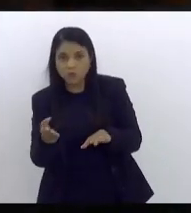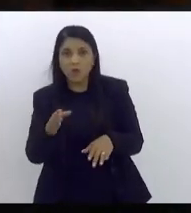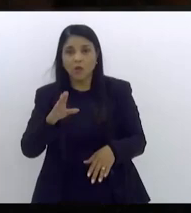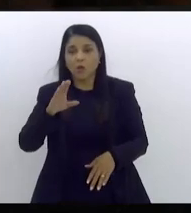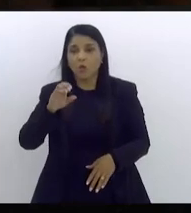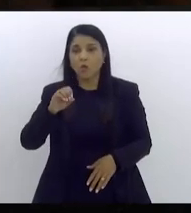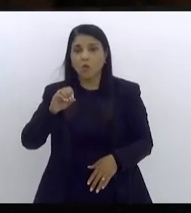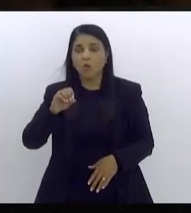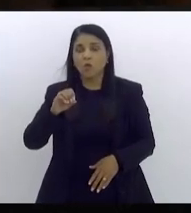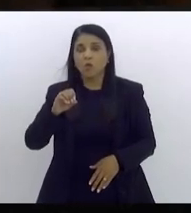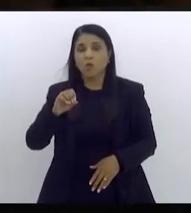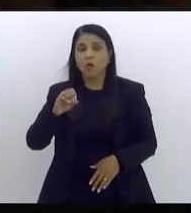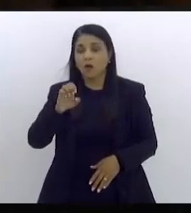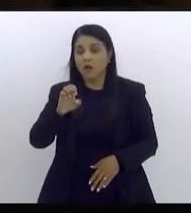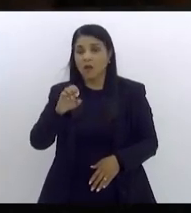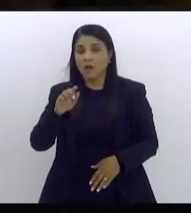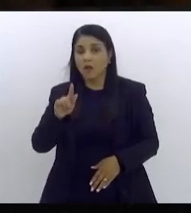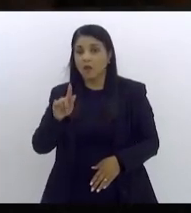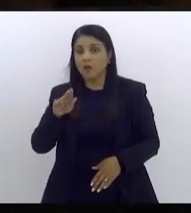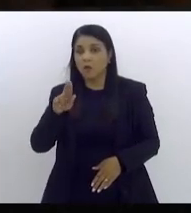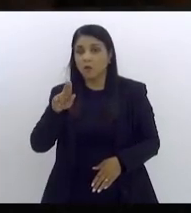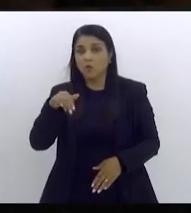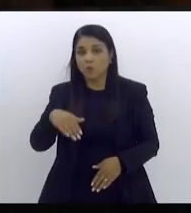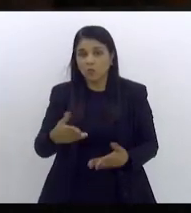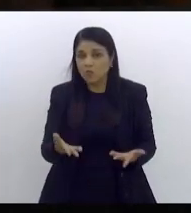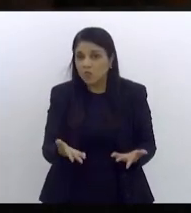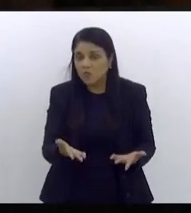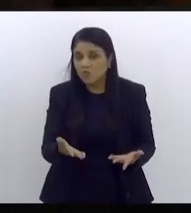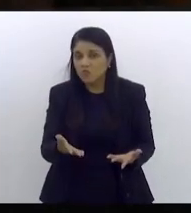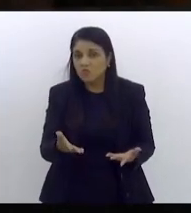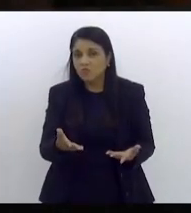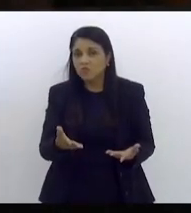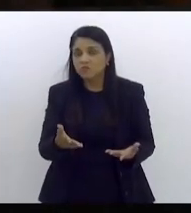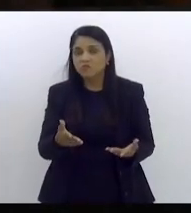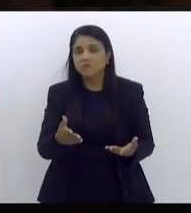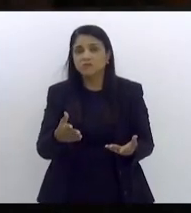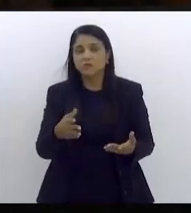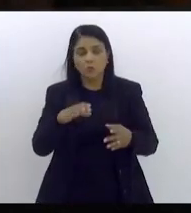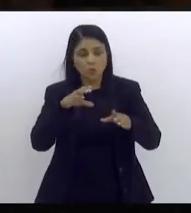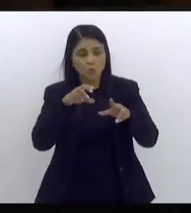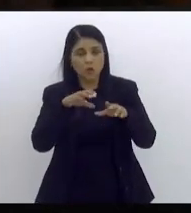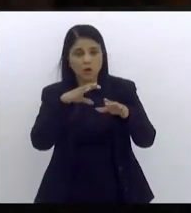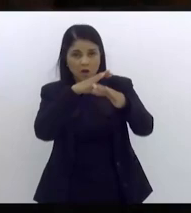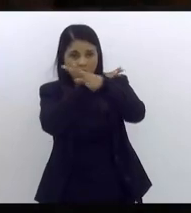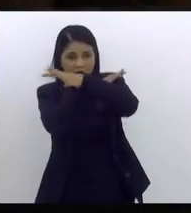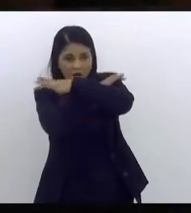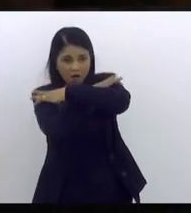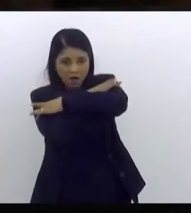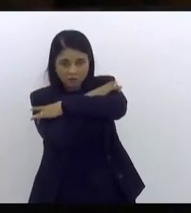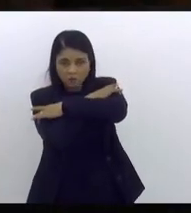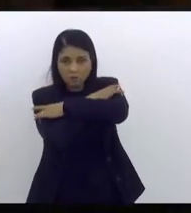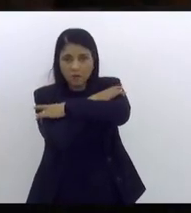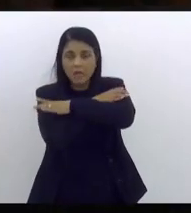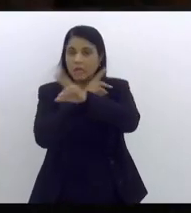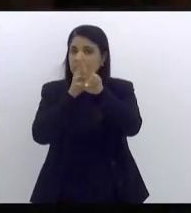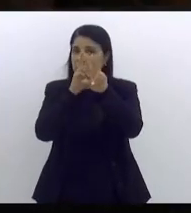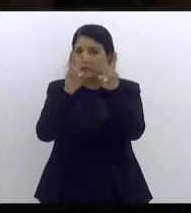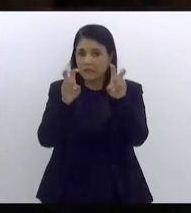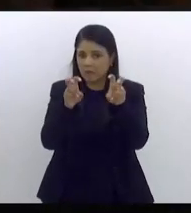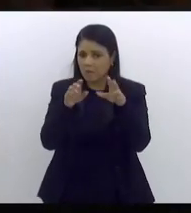O candomblé trata esse tema dos mortos com uma seriedade muito